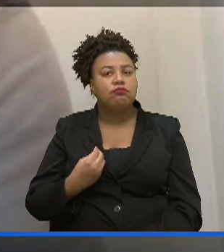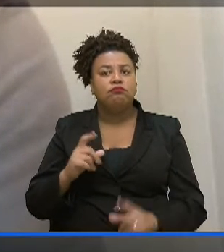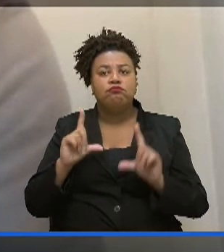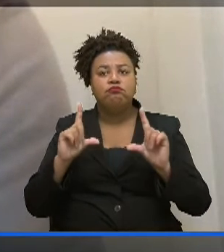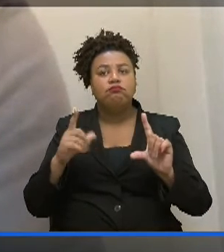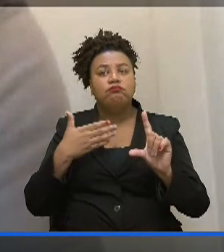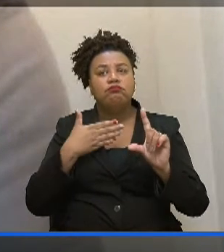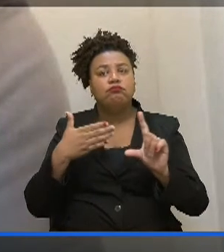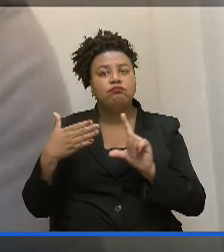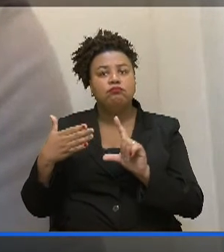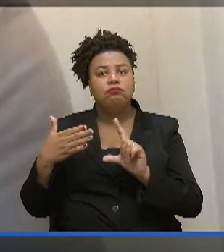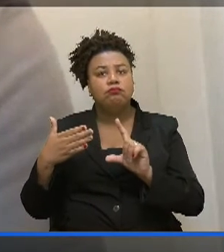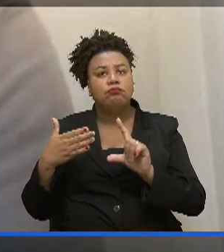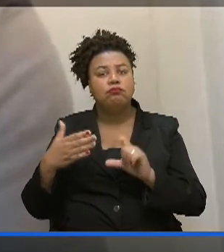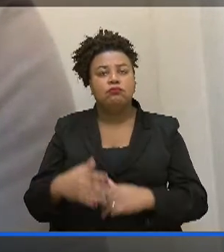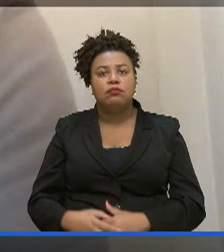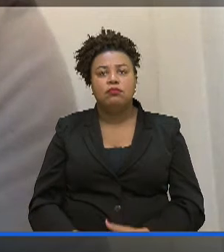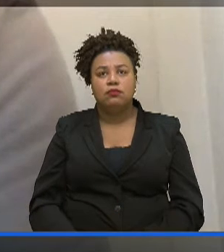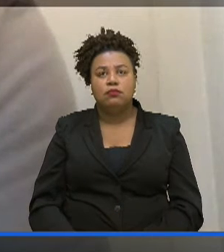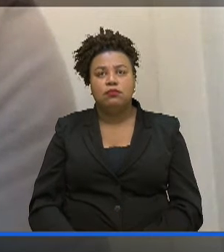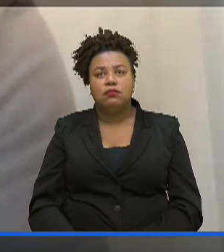sala.